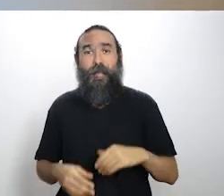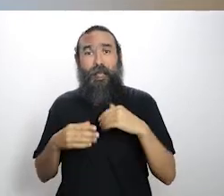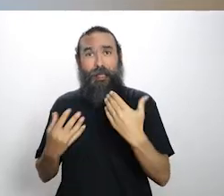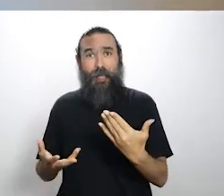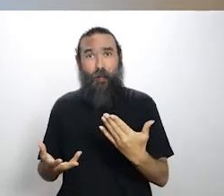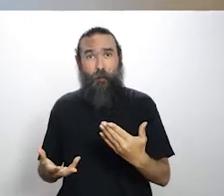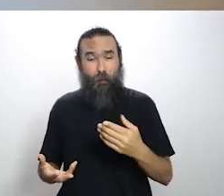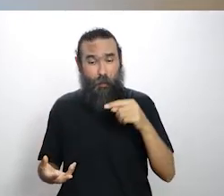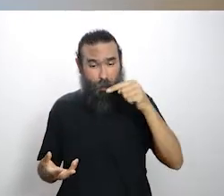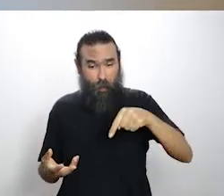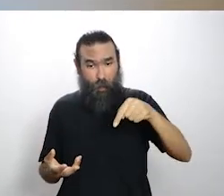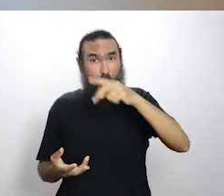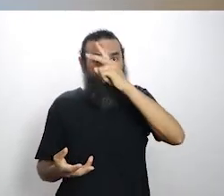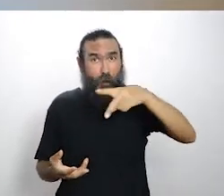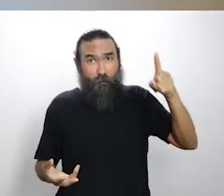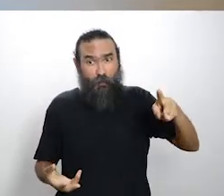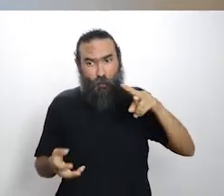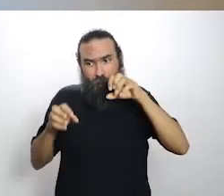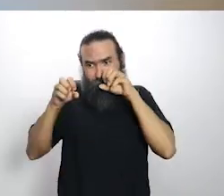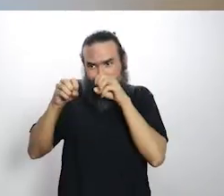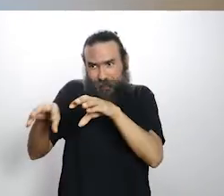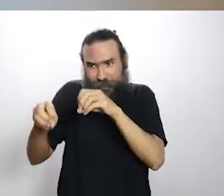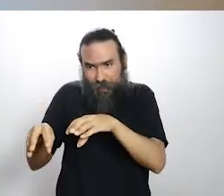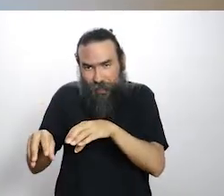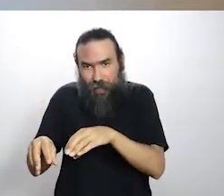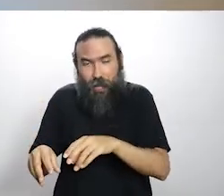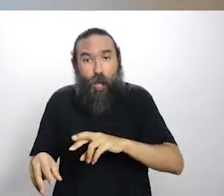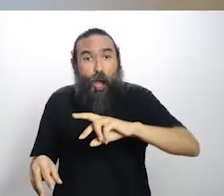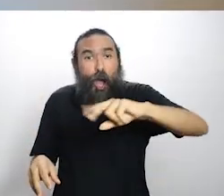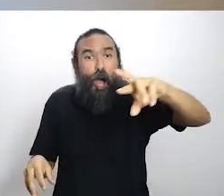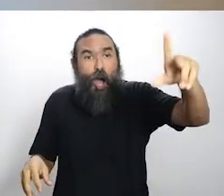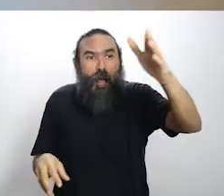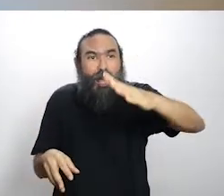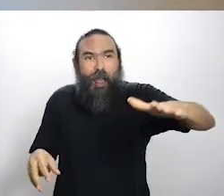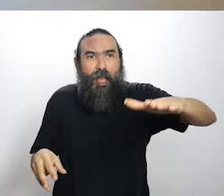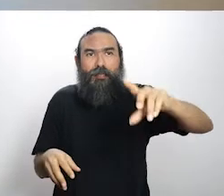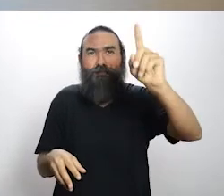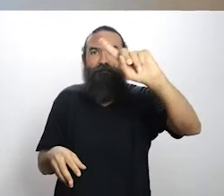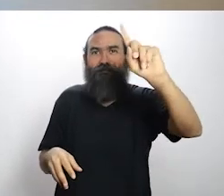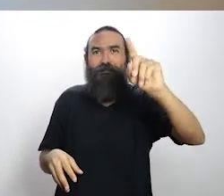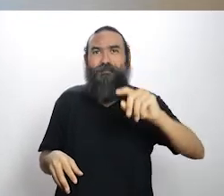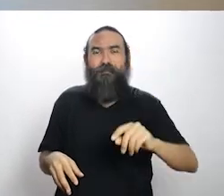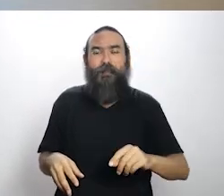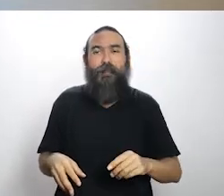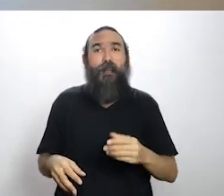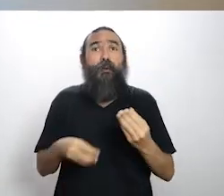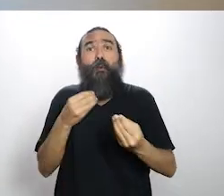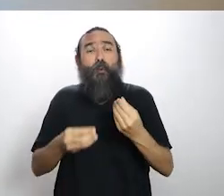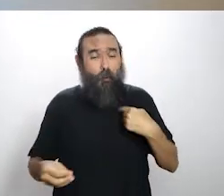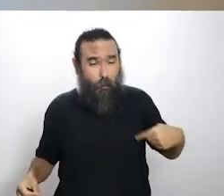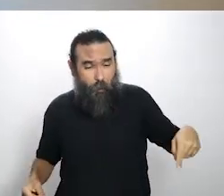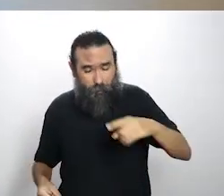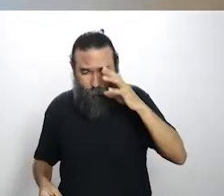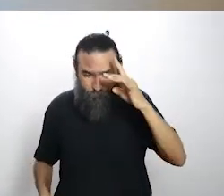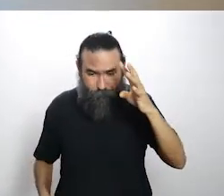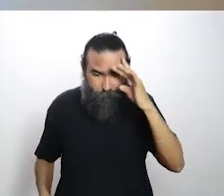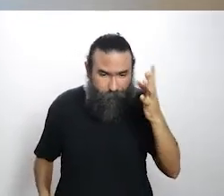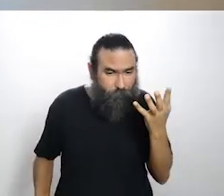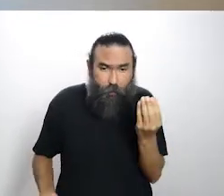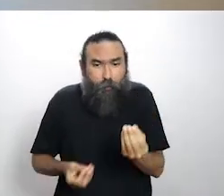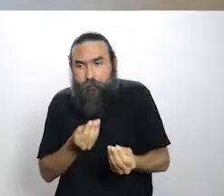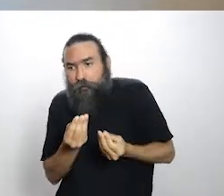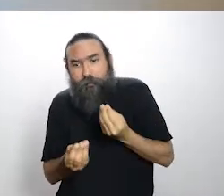tem pensado aqui dentro do Quilombo. E isso não quer dizer que a gente não deve saber sobre